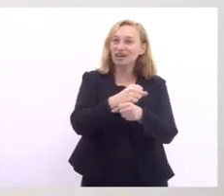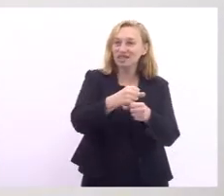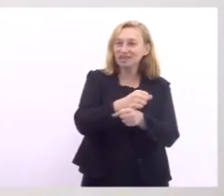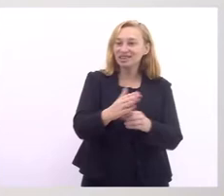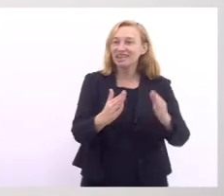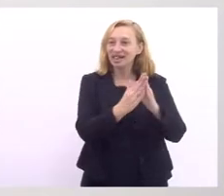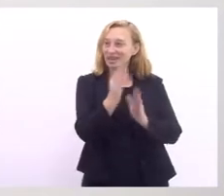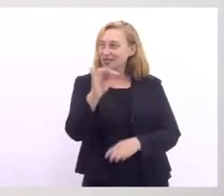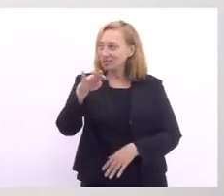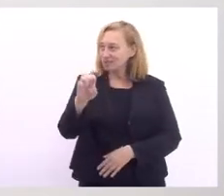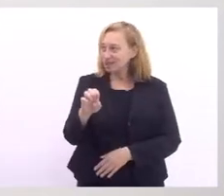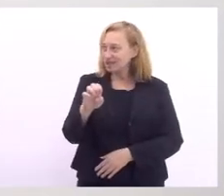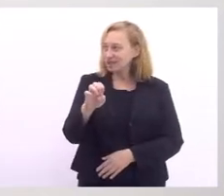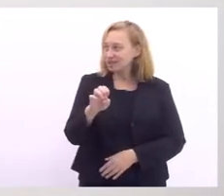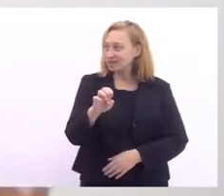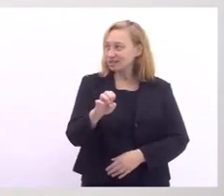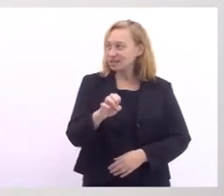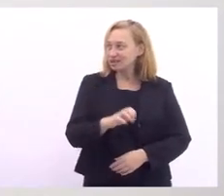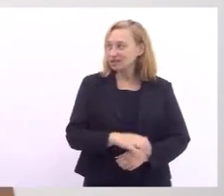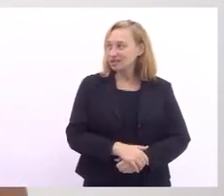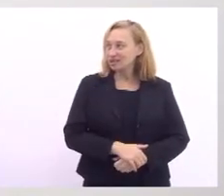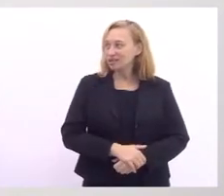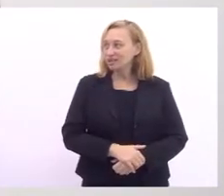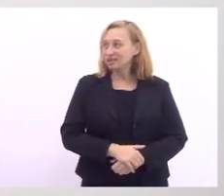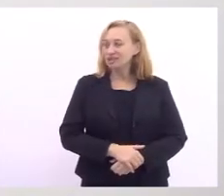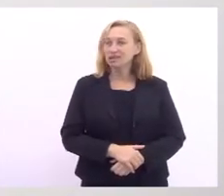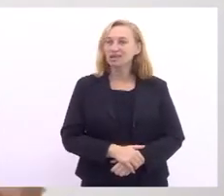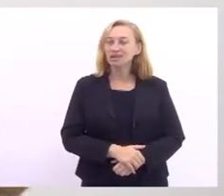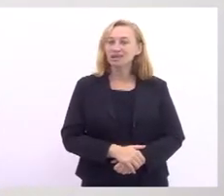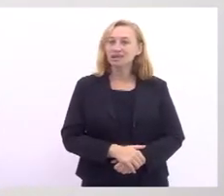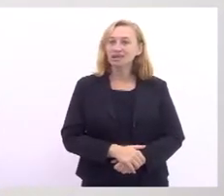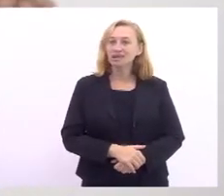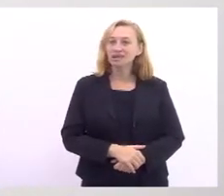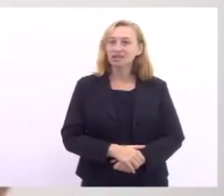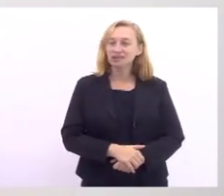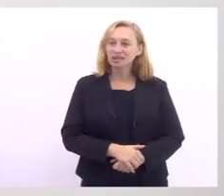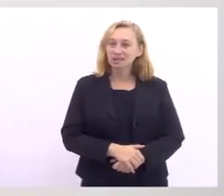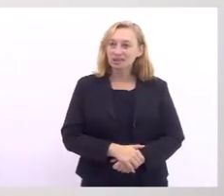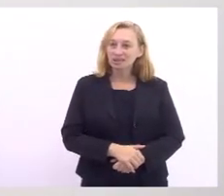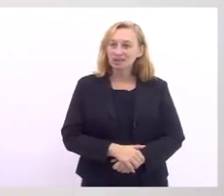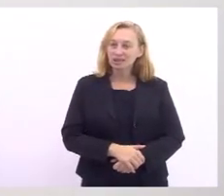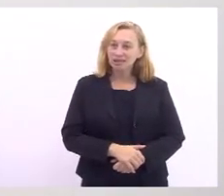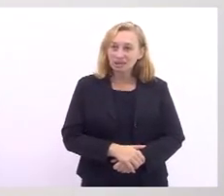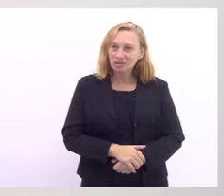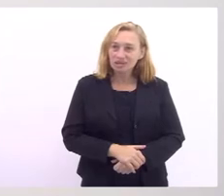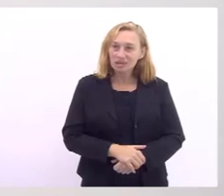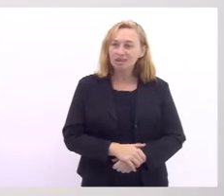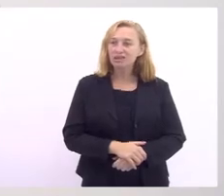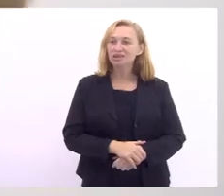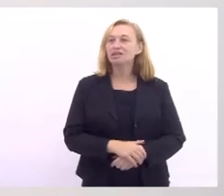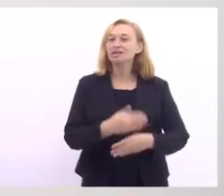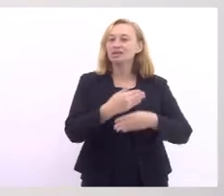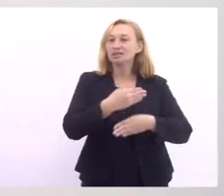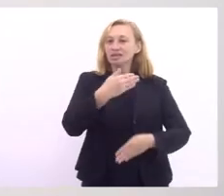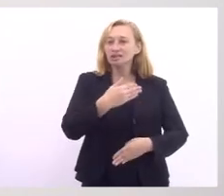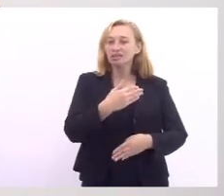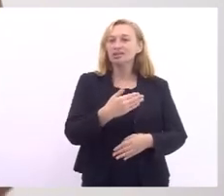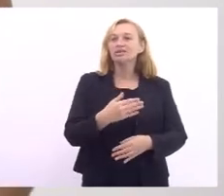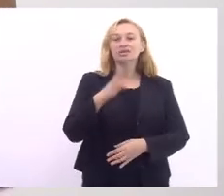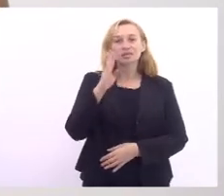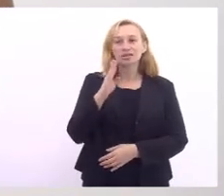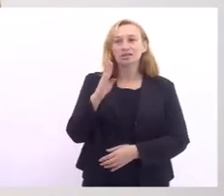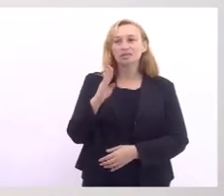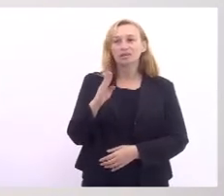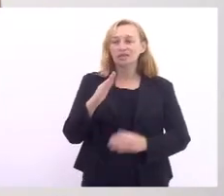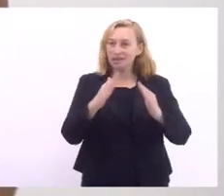Fluminense desse nove anos eu tô a7la buscando construir levantando os tijolos e as telhas necessárias